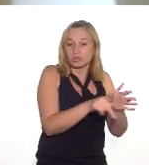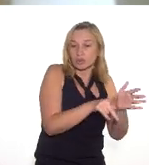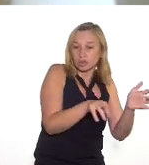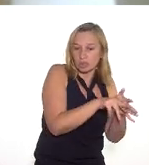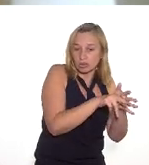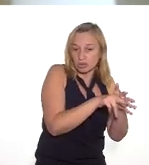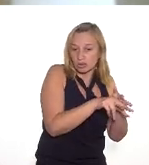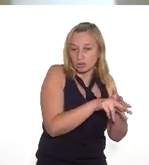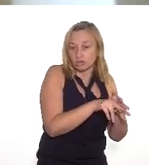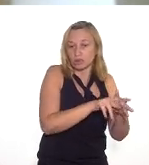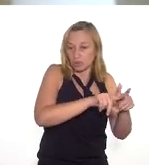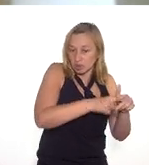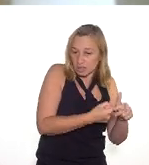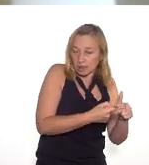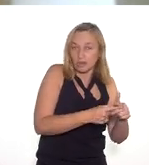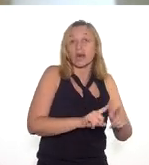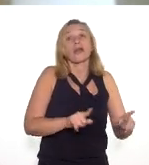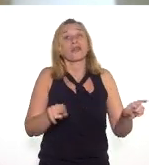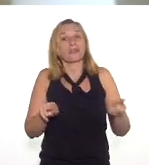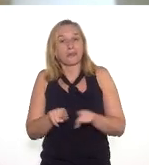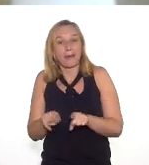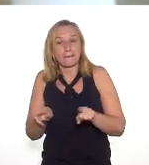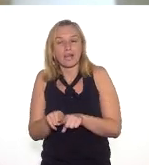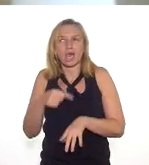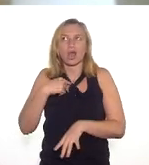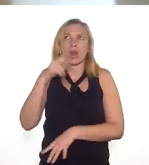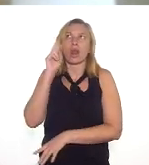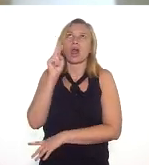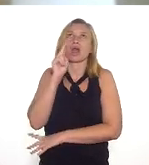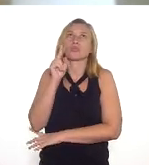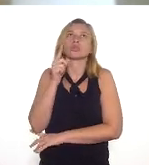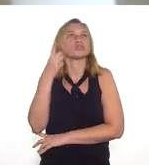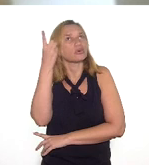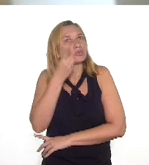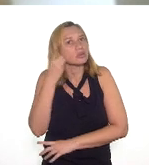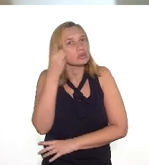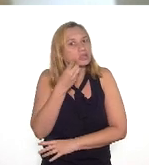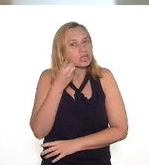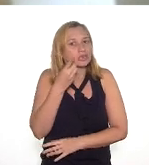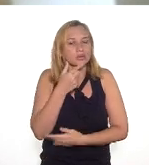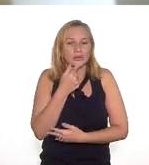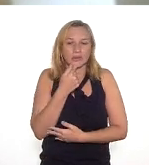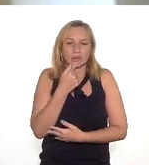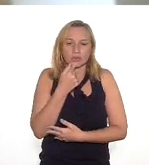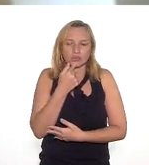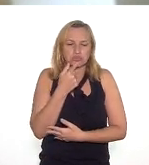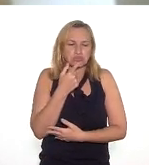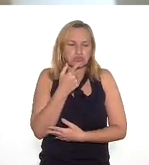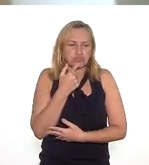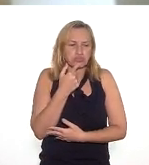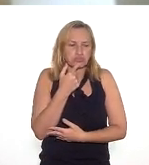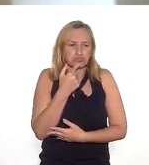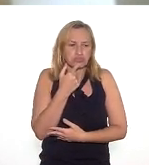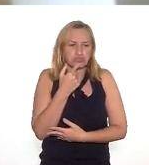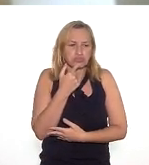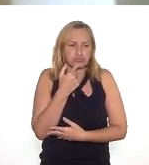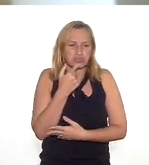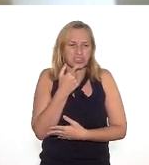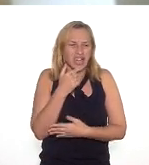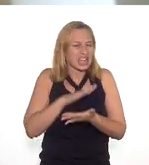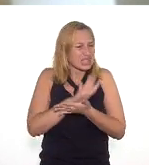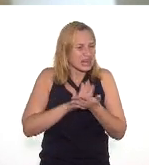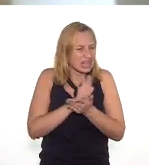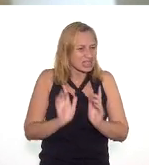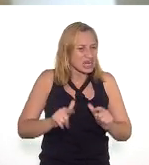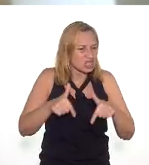foi rearranjada. Também não me lembro, deputado, de nenhuma ação do Estado do Rio de Janeiro